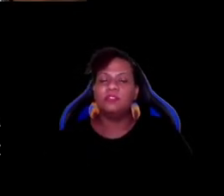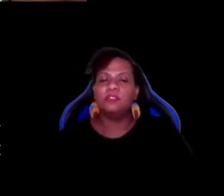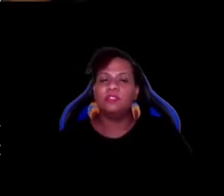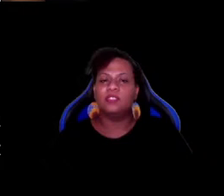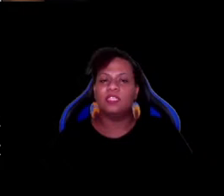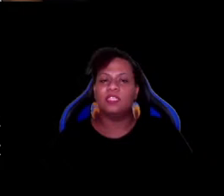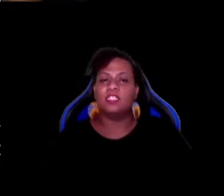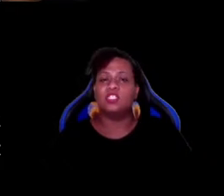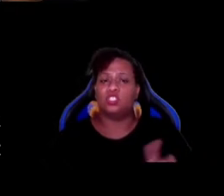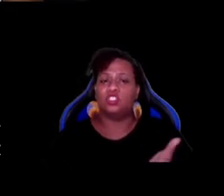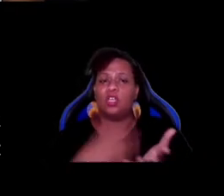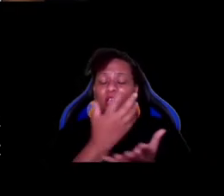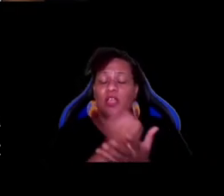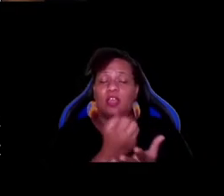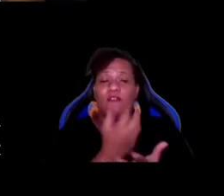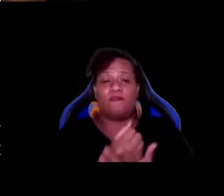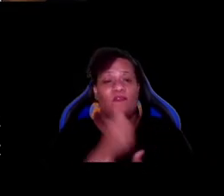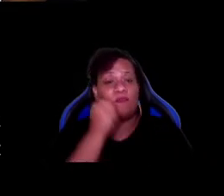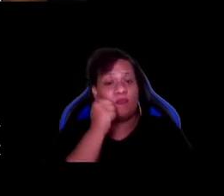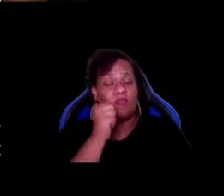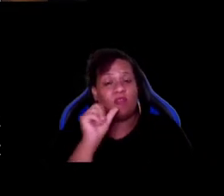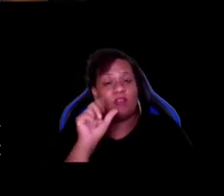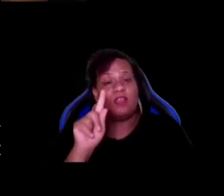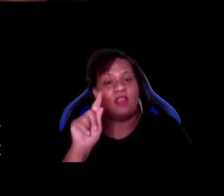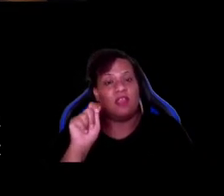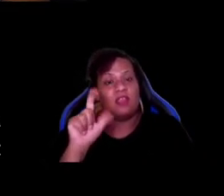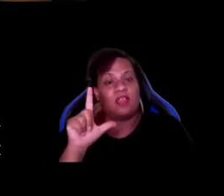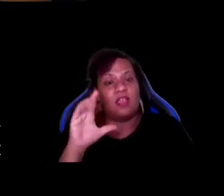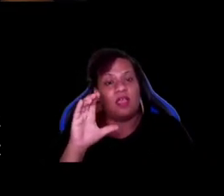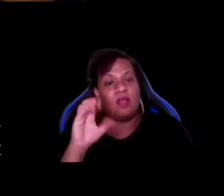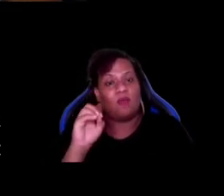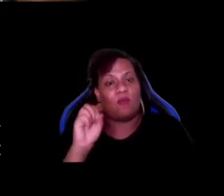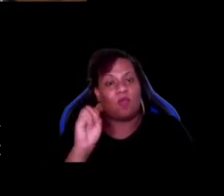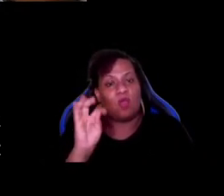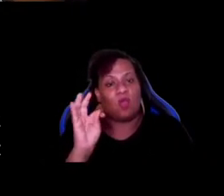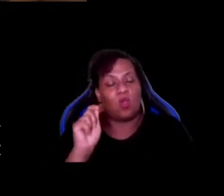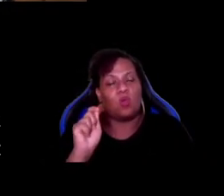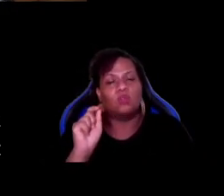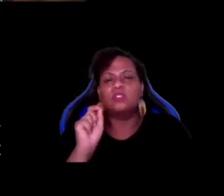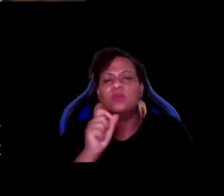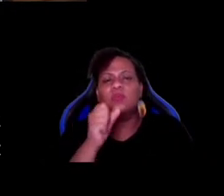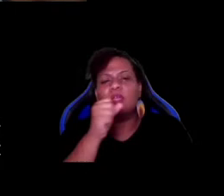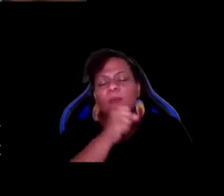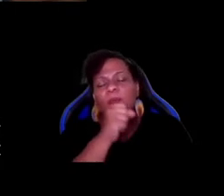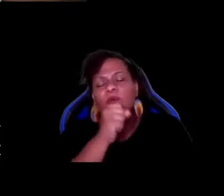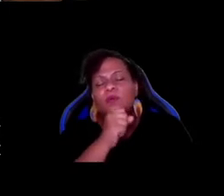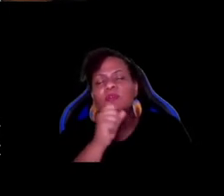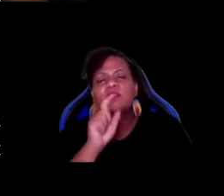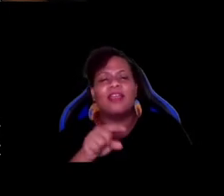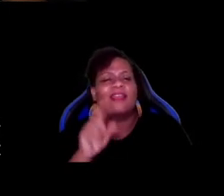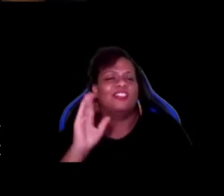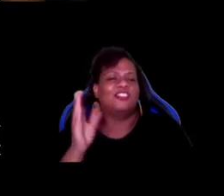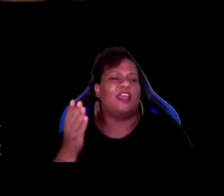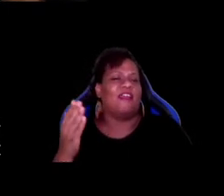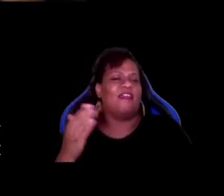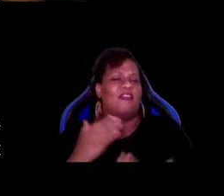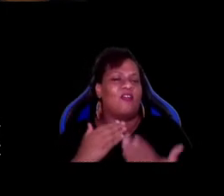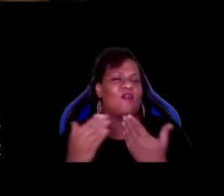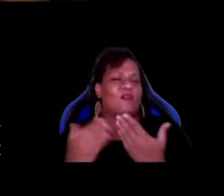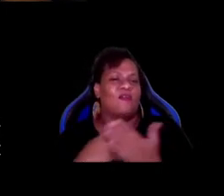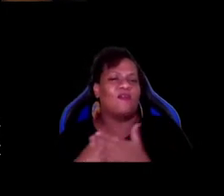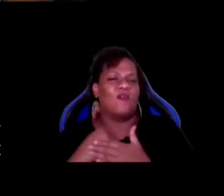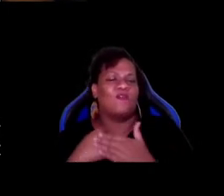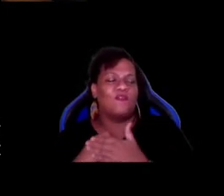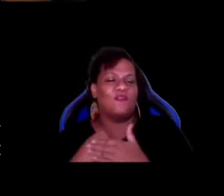foi gravado pela Gal, que era uma conversa que a gente tinha, né,